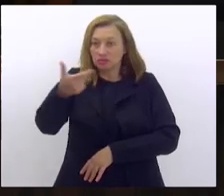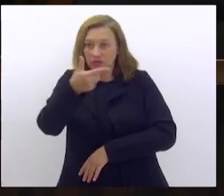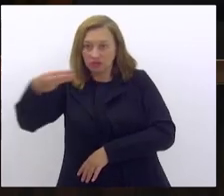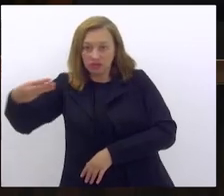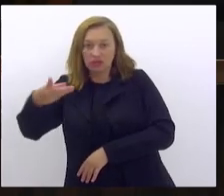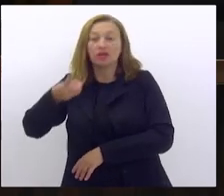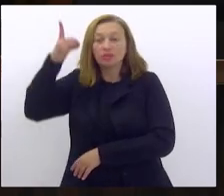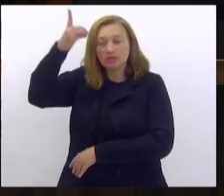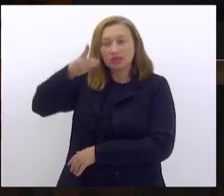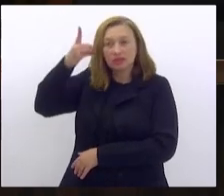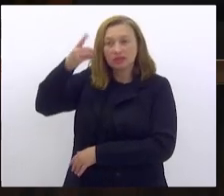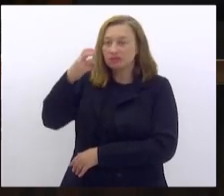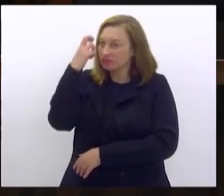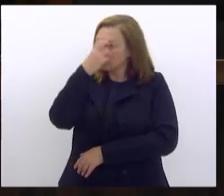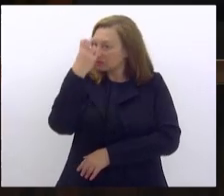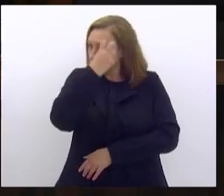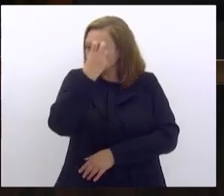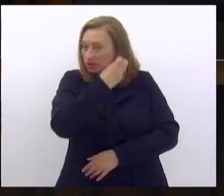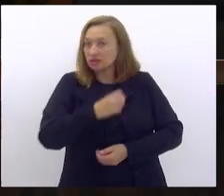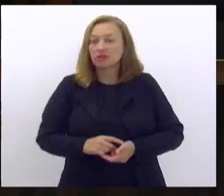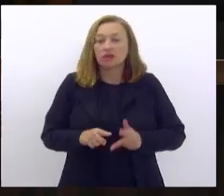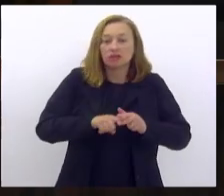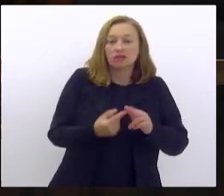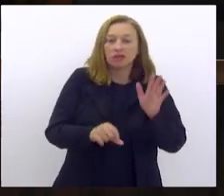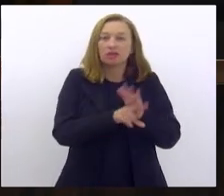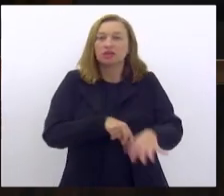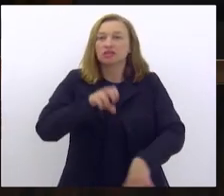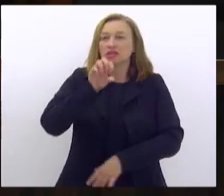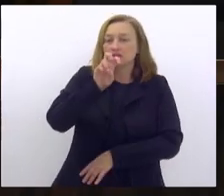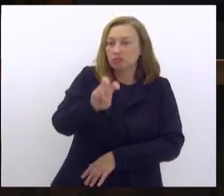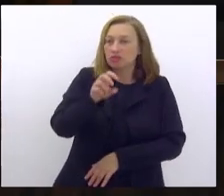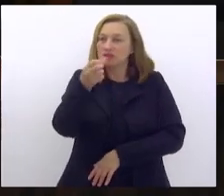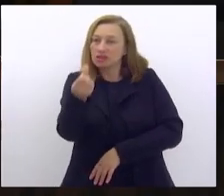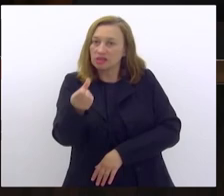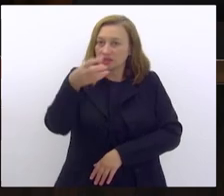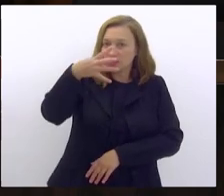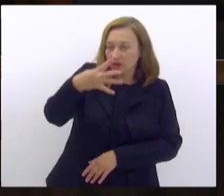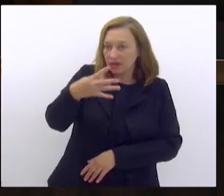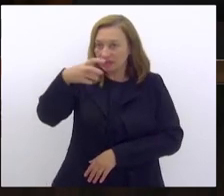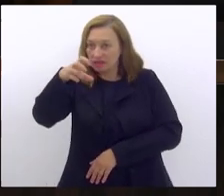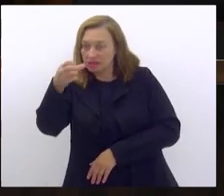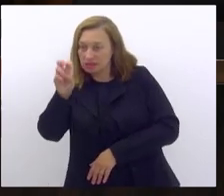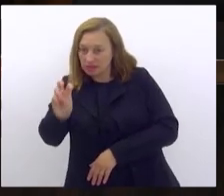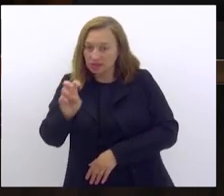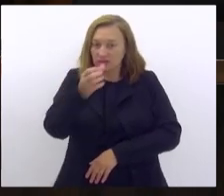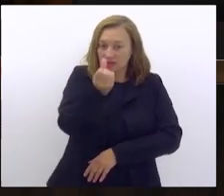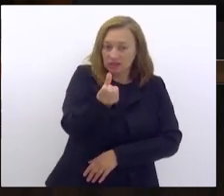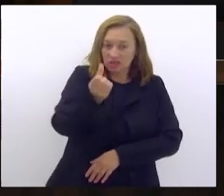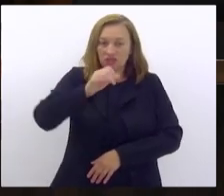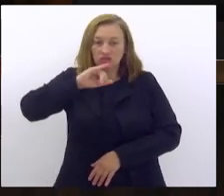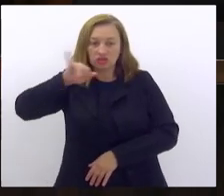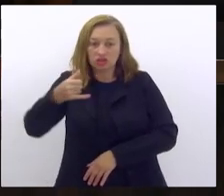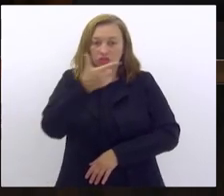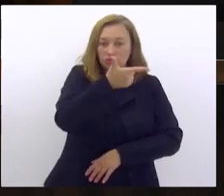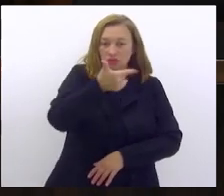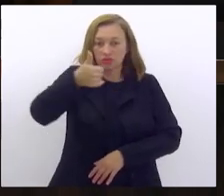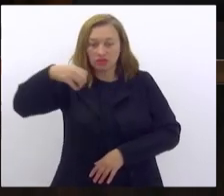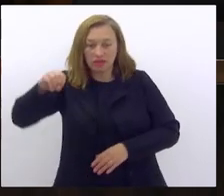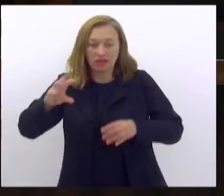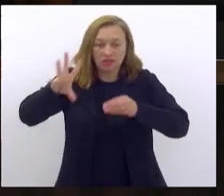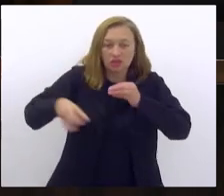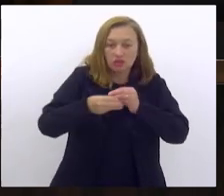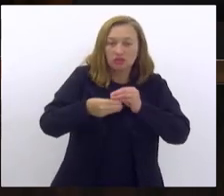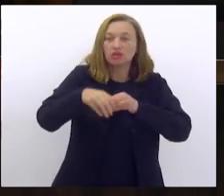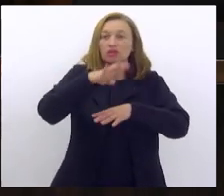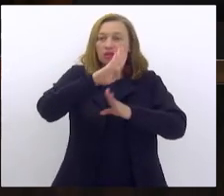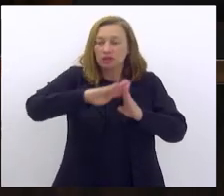753/2023, de autoria da deputada Verônica Lima, que altera a lei 5.645, de 6 de janeiro de 2010, para incluir no calendário oficial do Estado